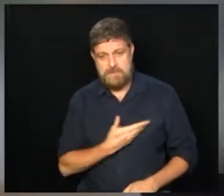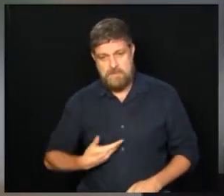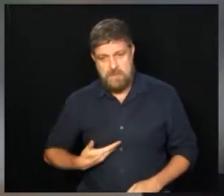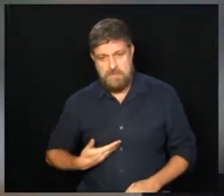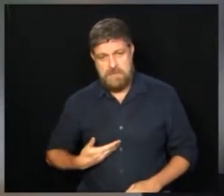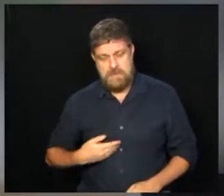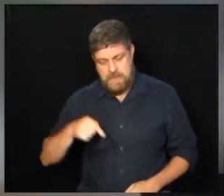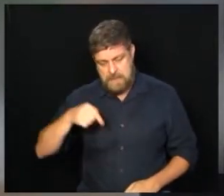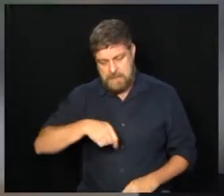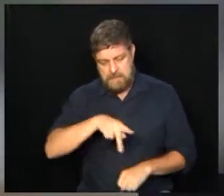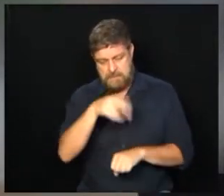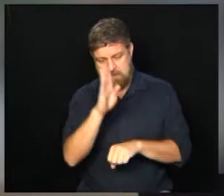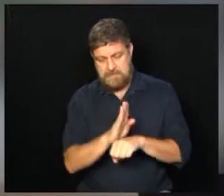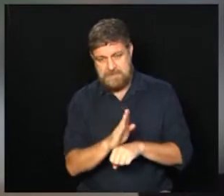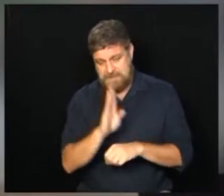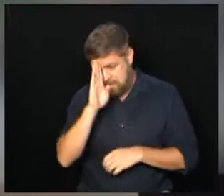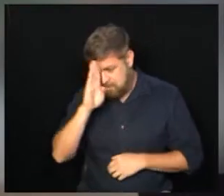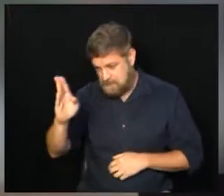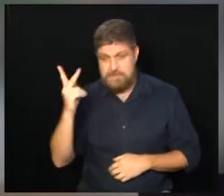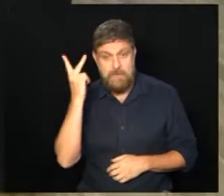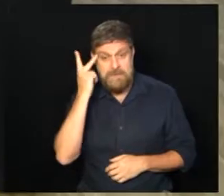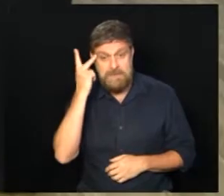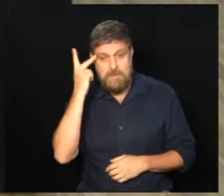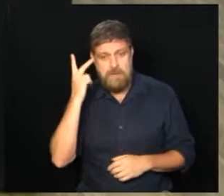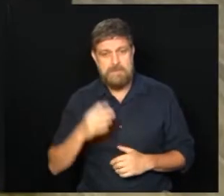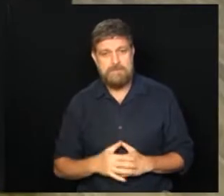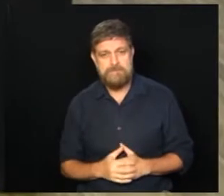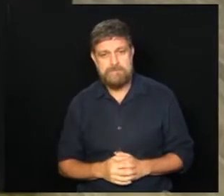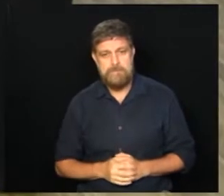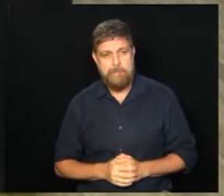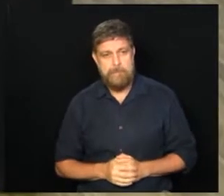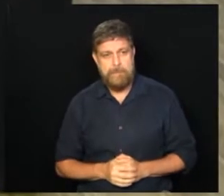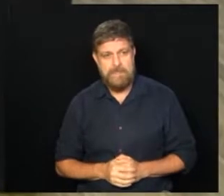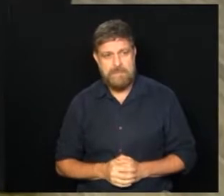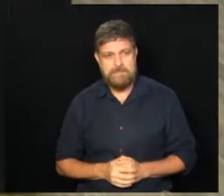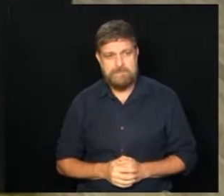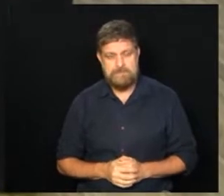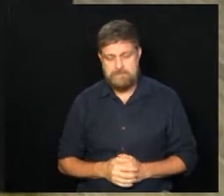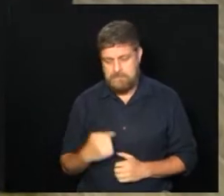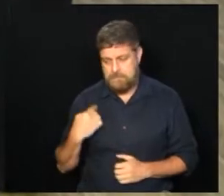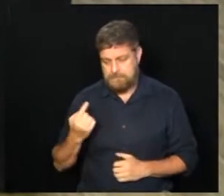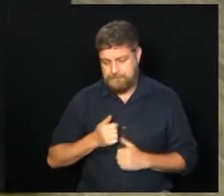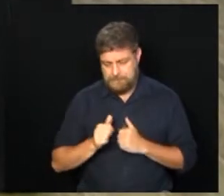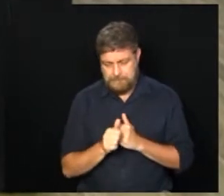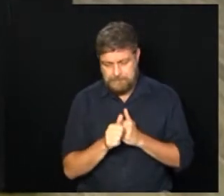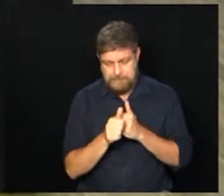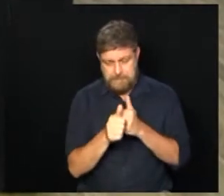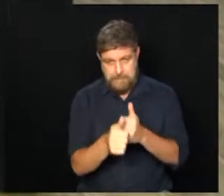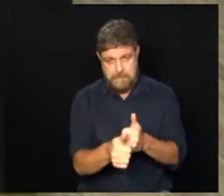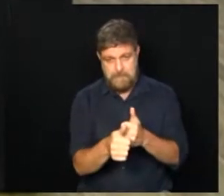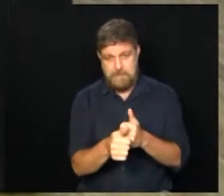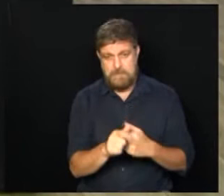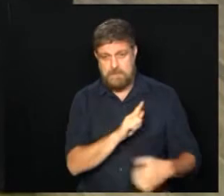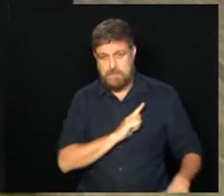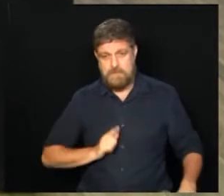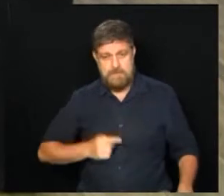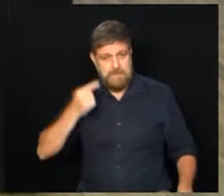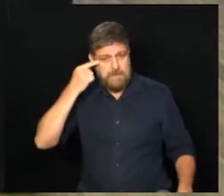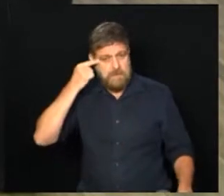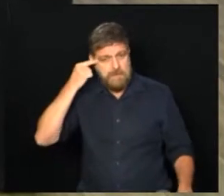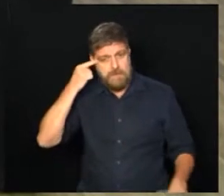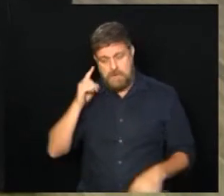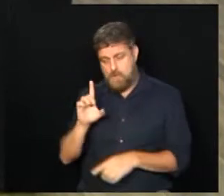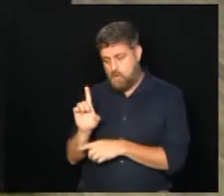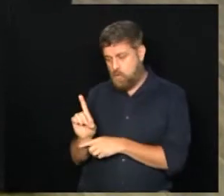Brasil e especificamente de São Paulo. Bom, Mirna Abreu, então a gente acompanhou o governador João Dória